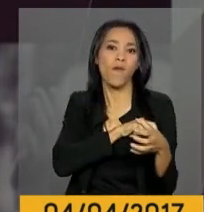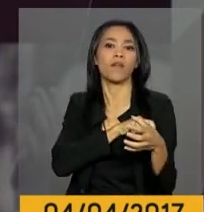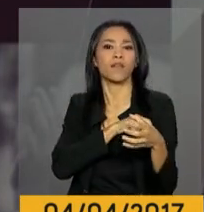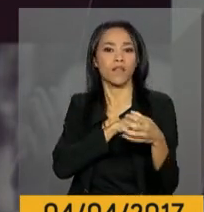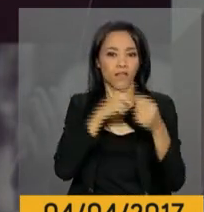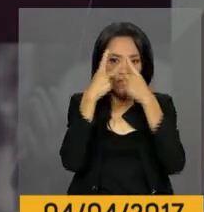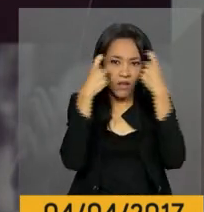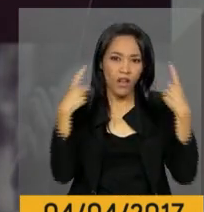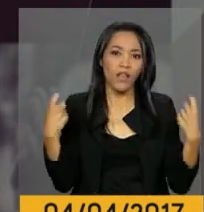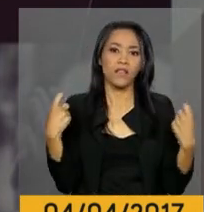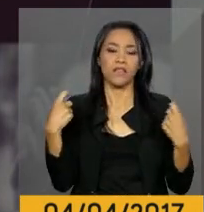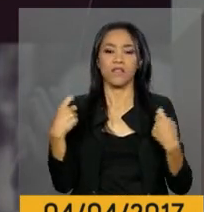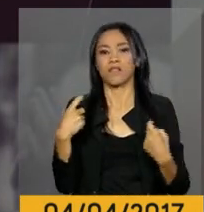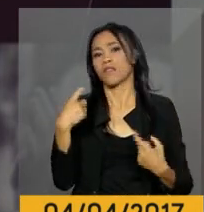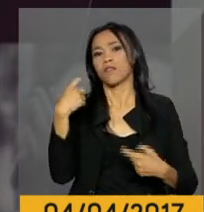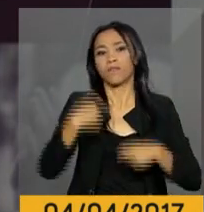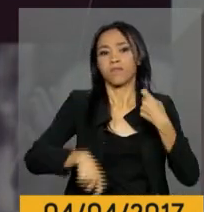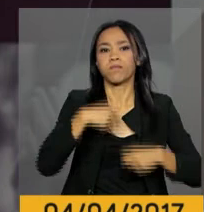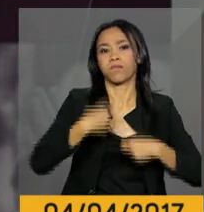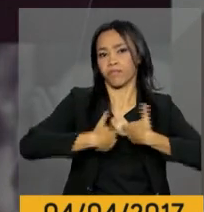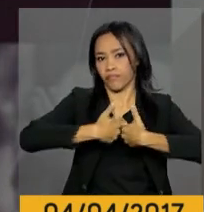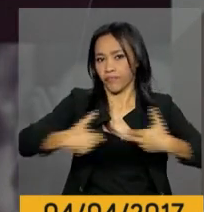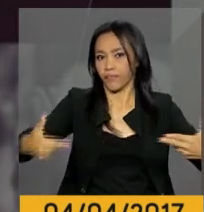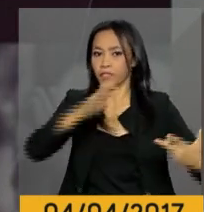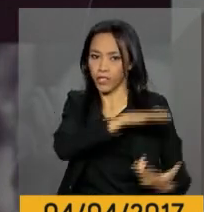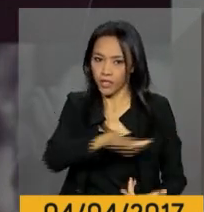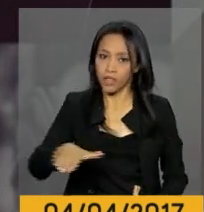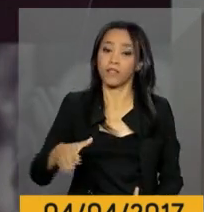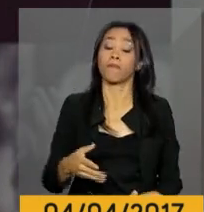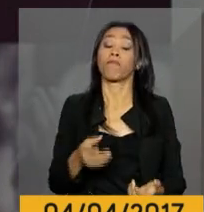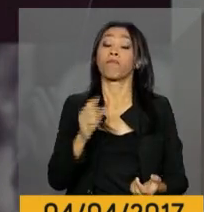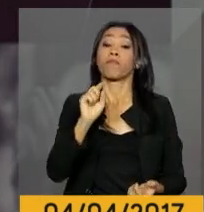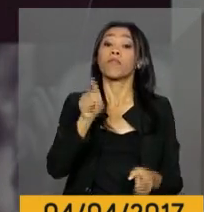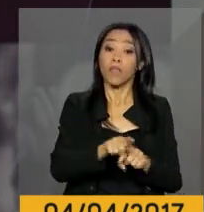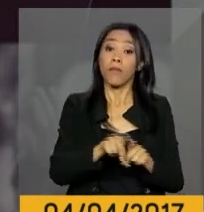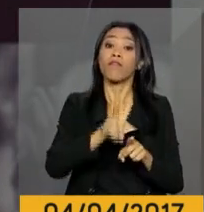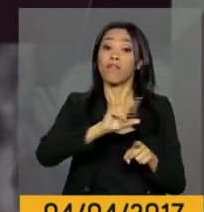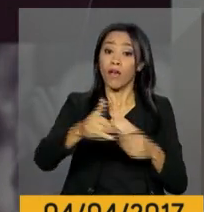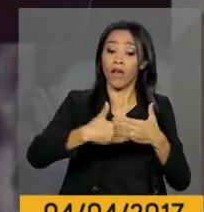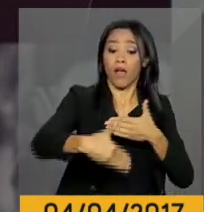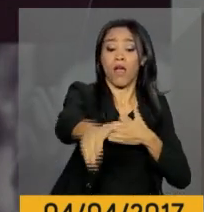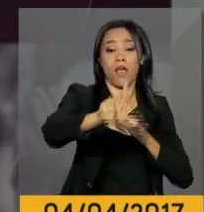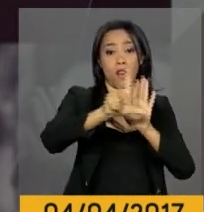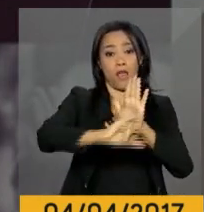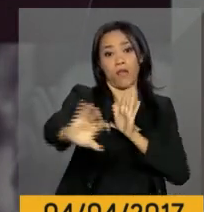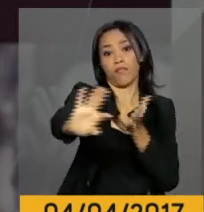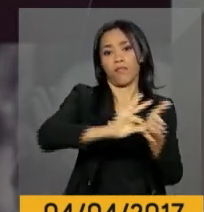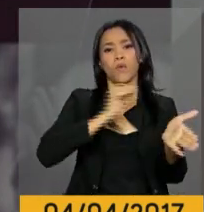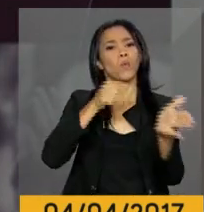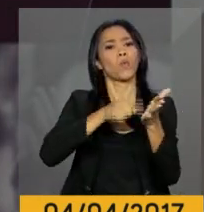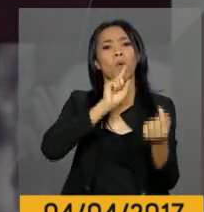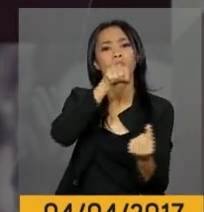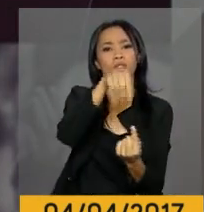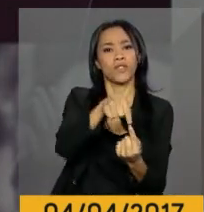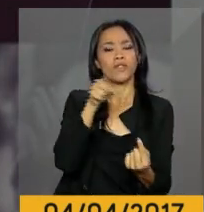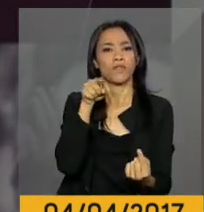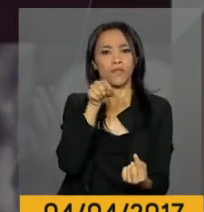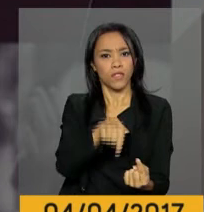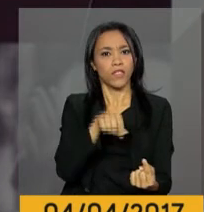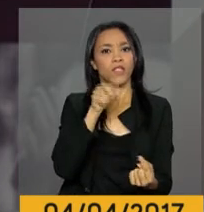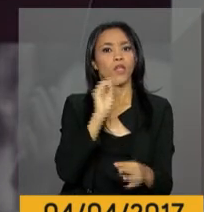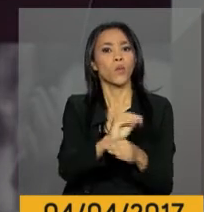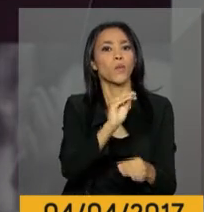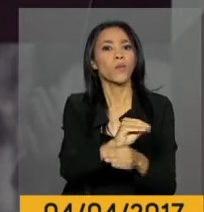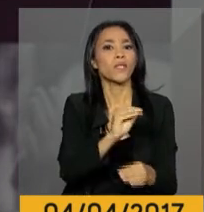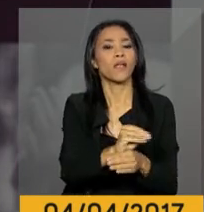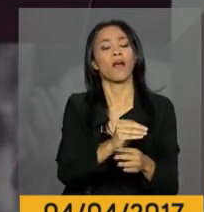de hoje, presidente Paulo Scaff, nós sancionaremos lei que amplia a proteção de jovens vítimas